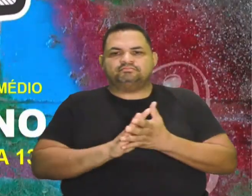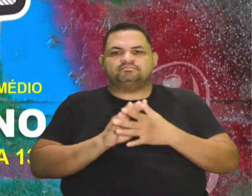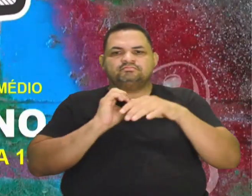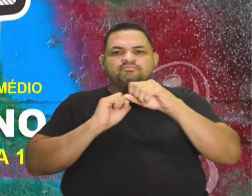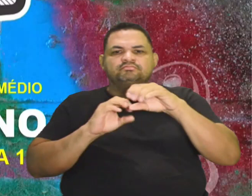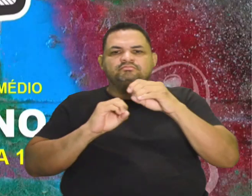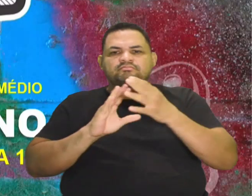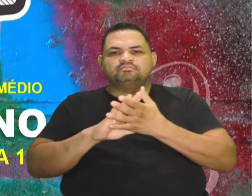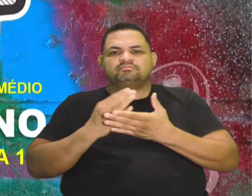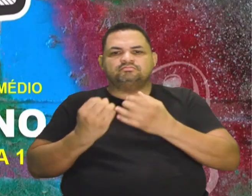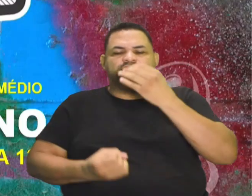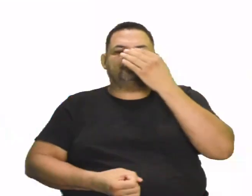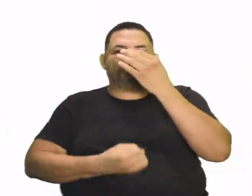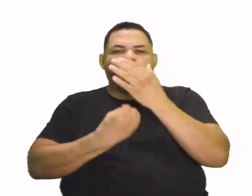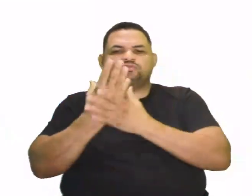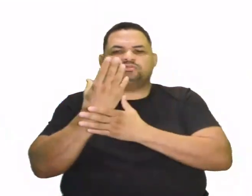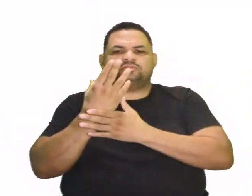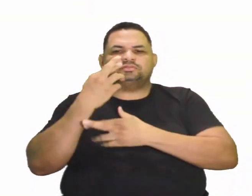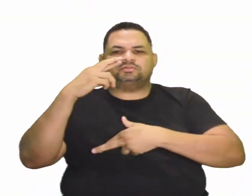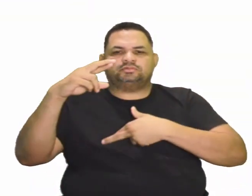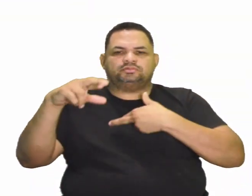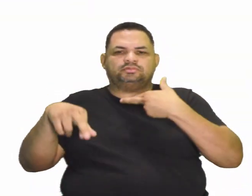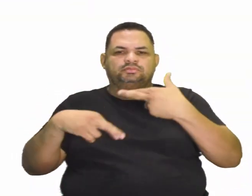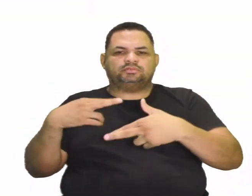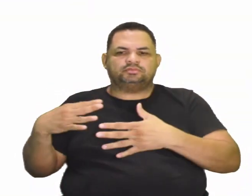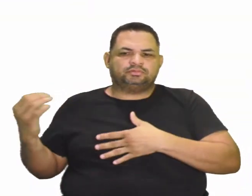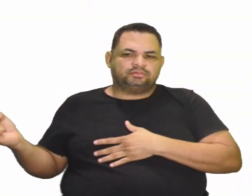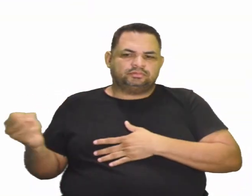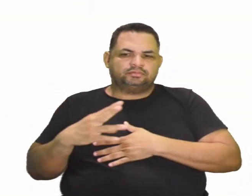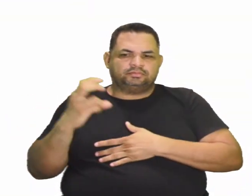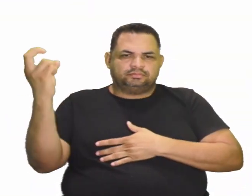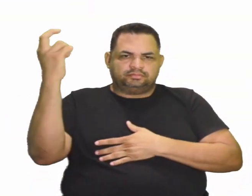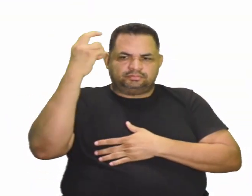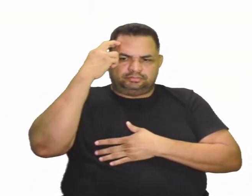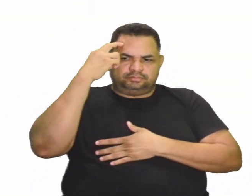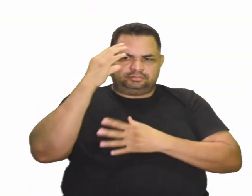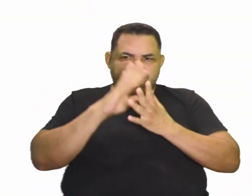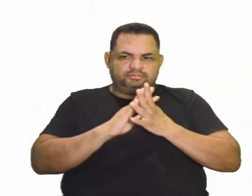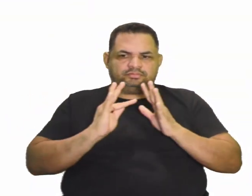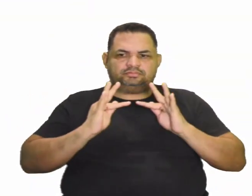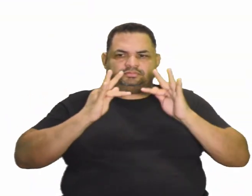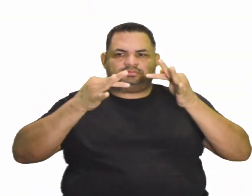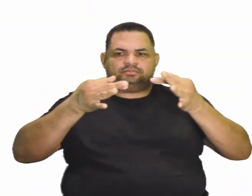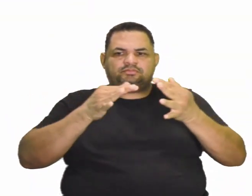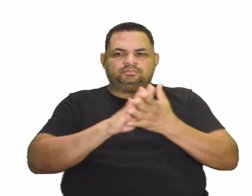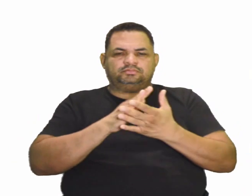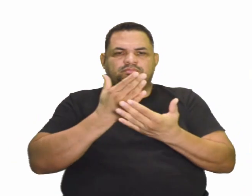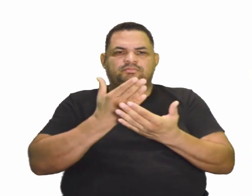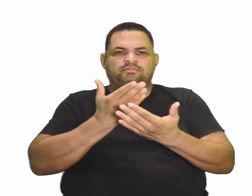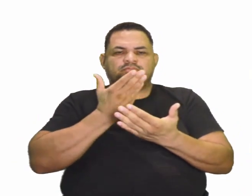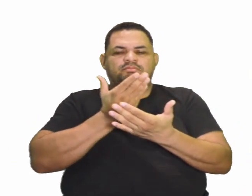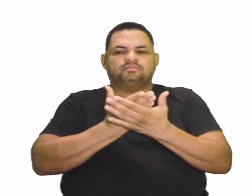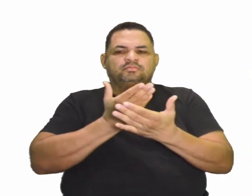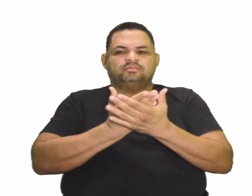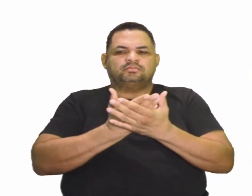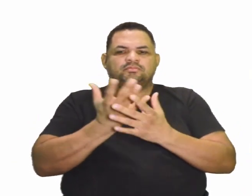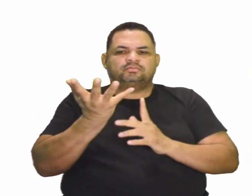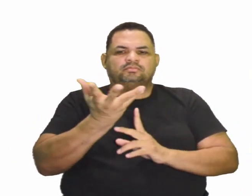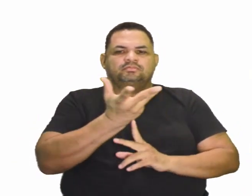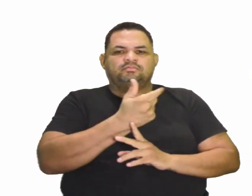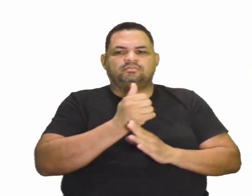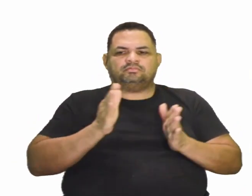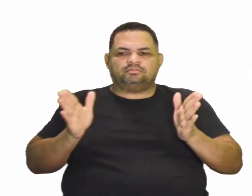o renascimento cultural. Então, estudantes, já fechamos os estudos da arte no